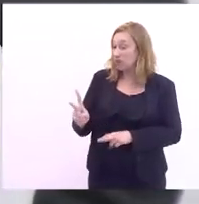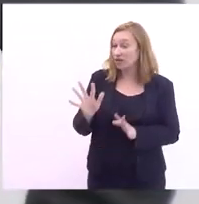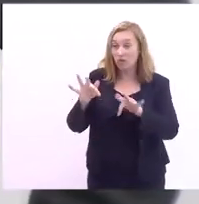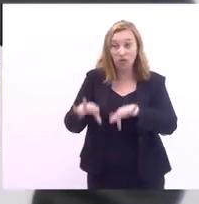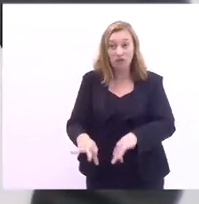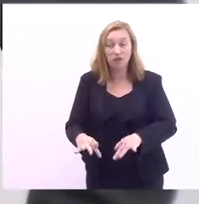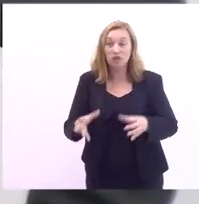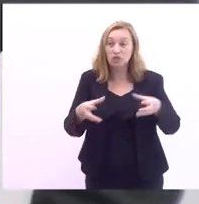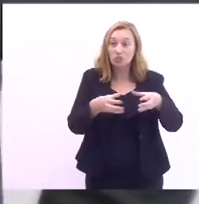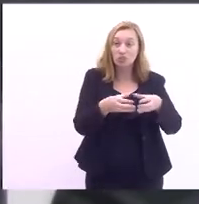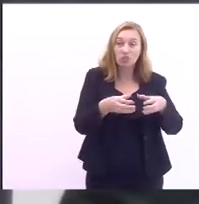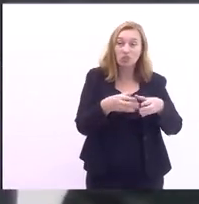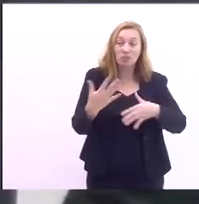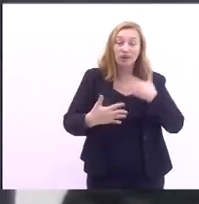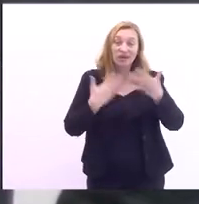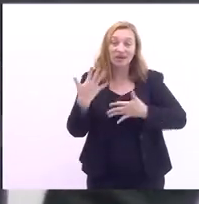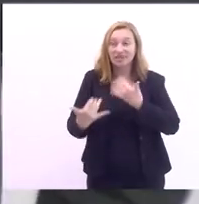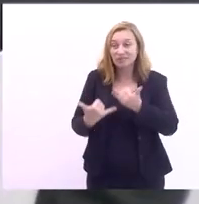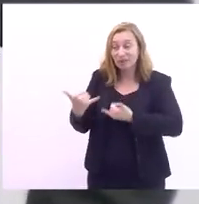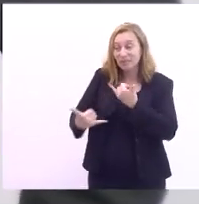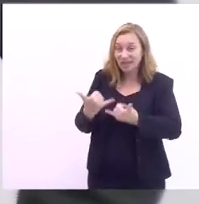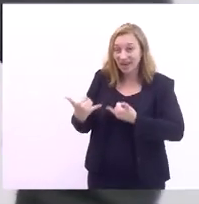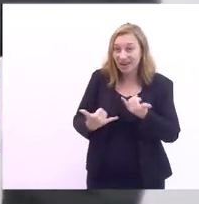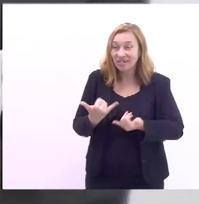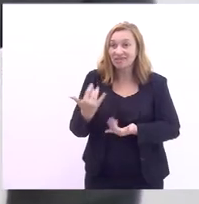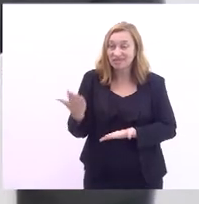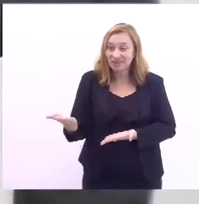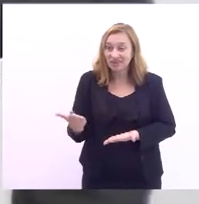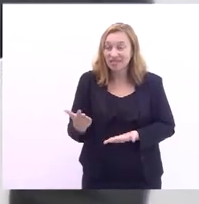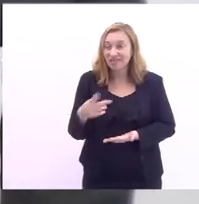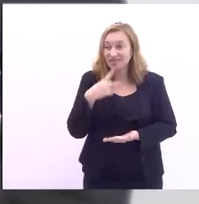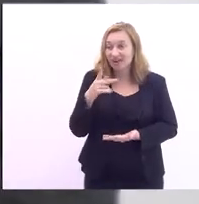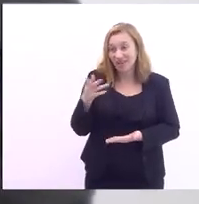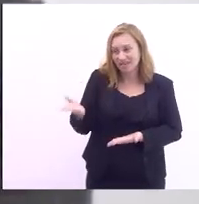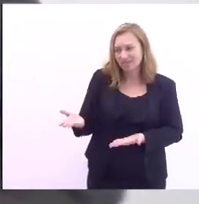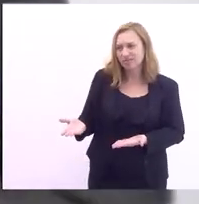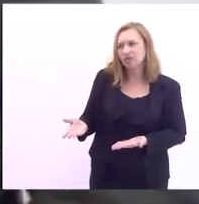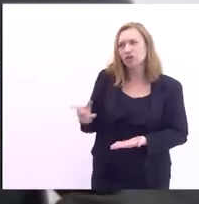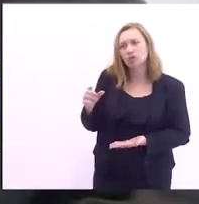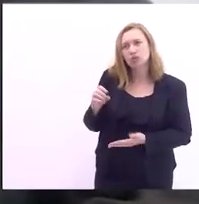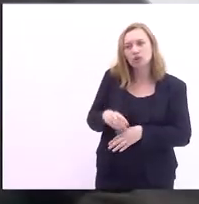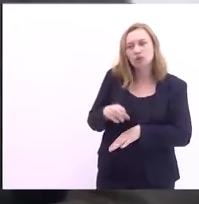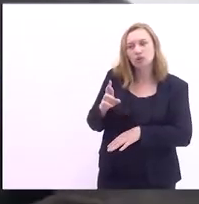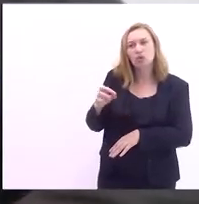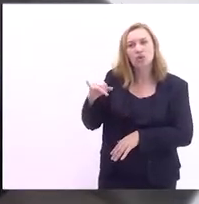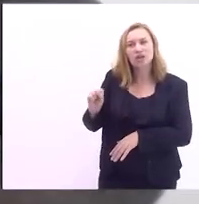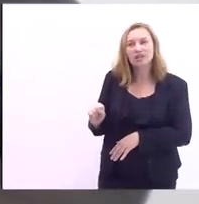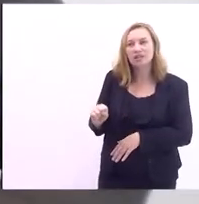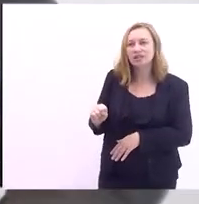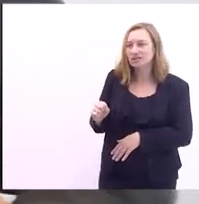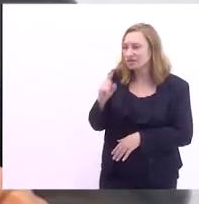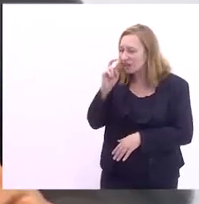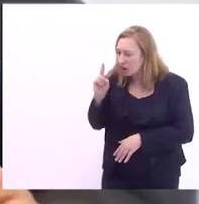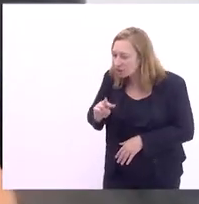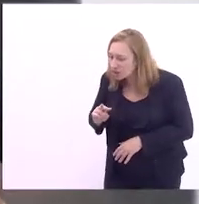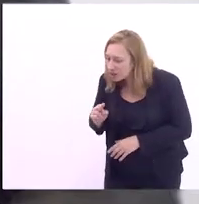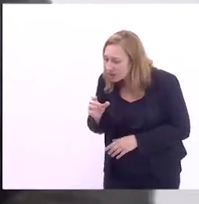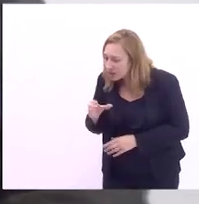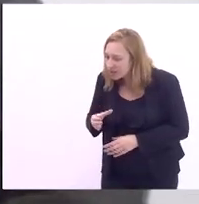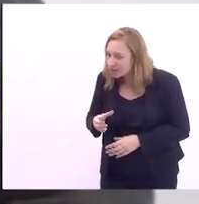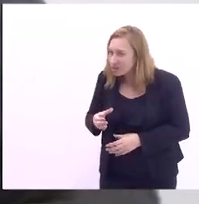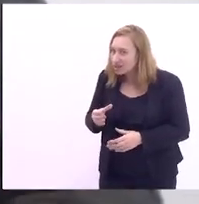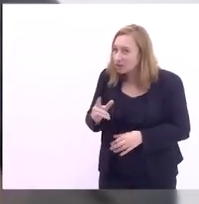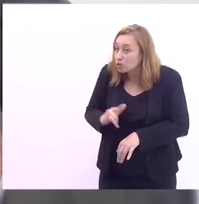grupo, por alegria, para brincar com o doutor Ulisses, a gente ia lá e falou assim, doutor Ulisses, queremos ver se a lata já está cheia. Porque